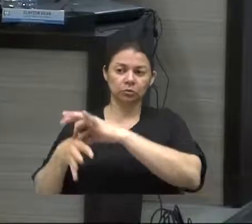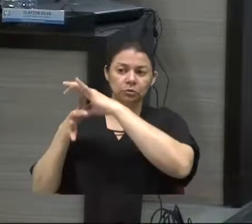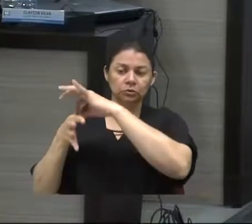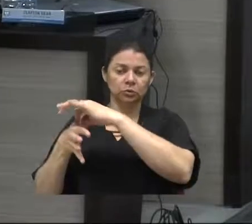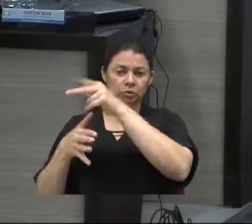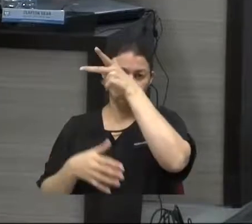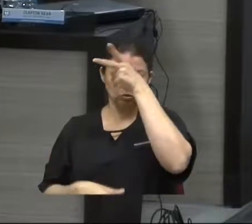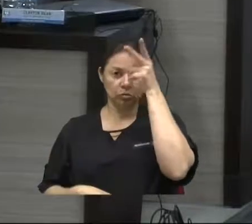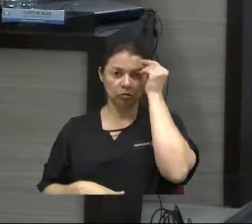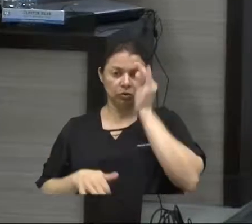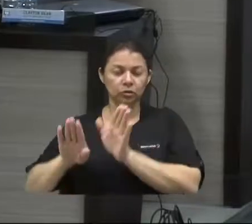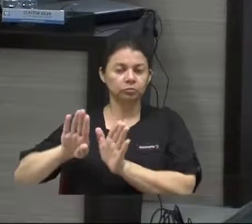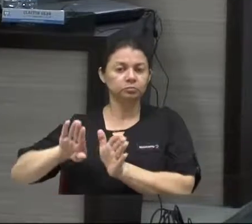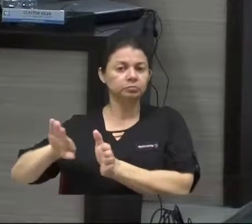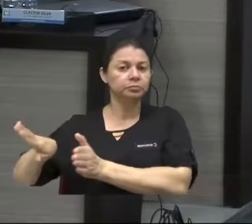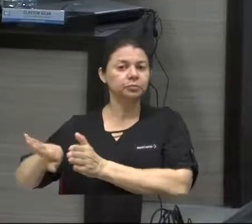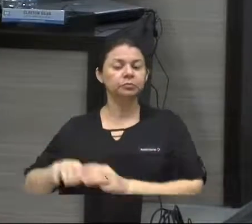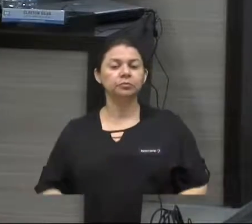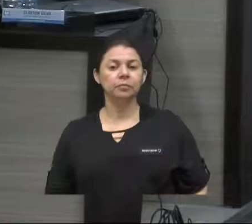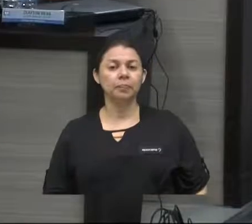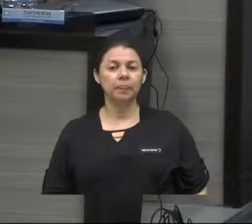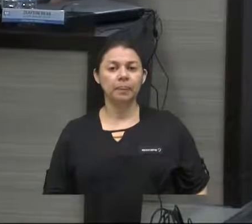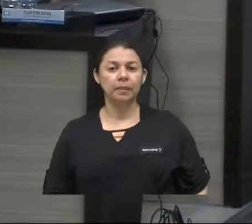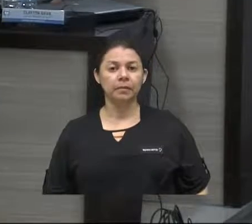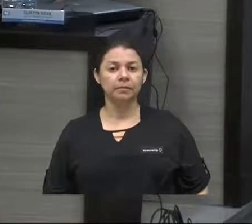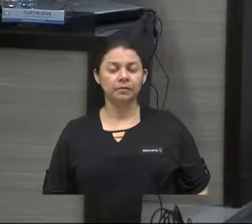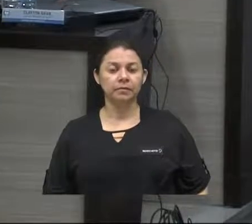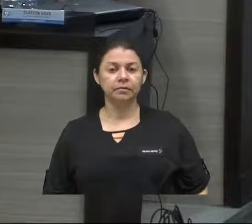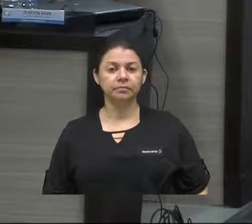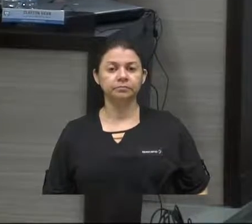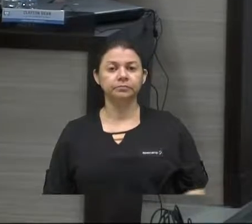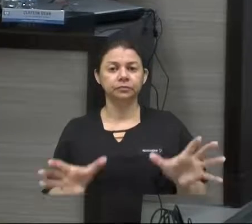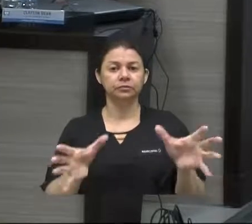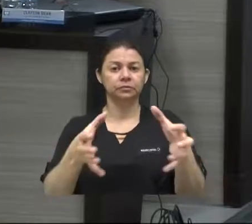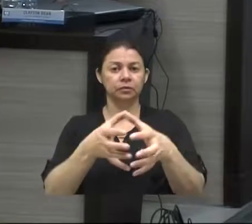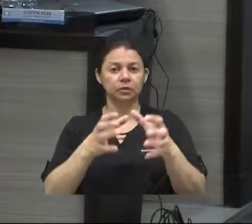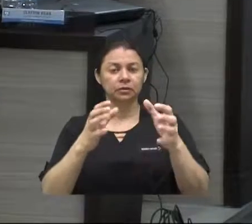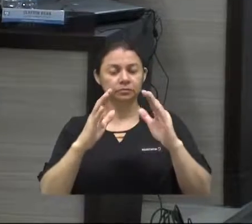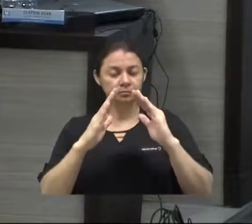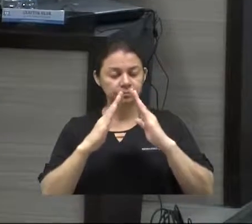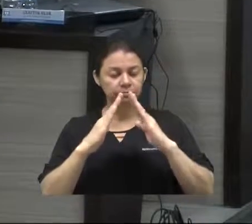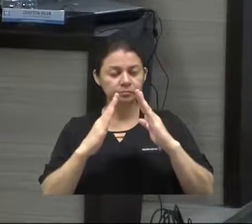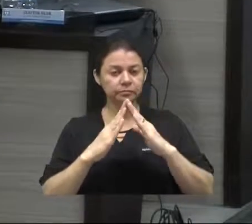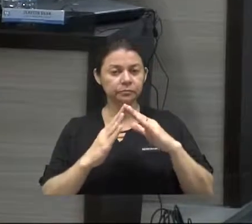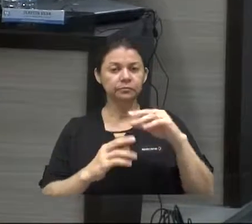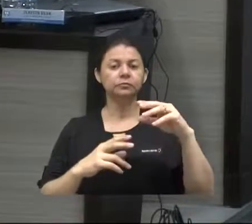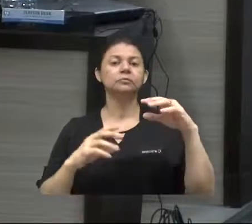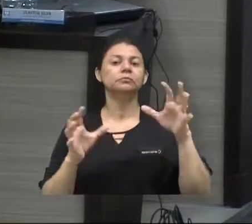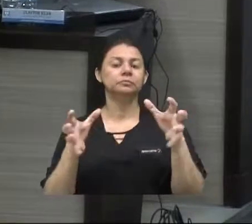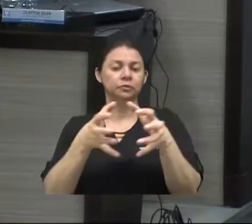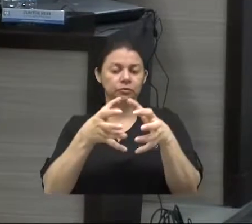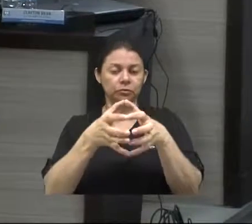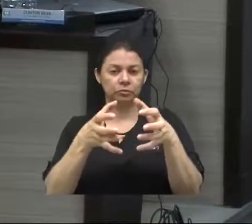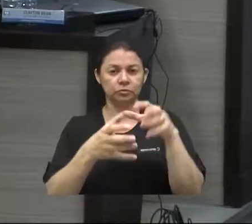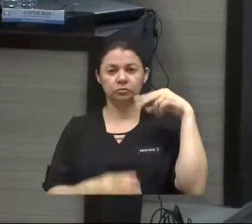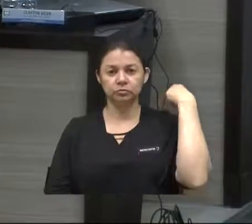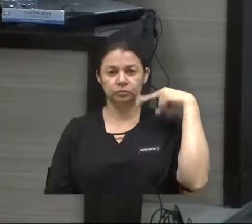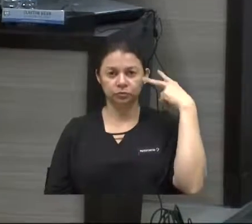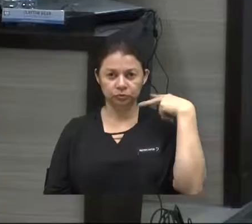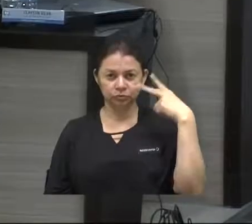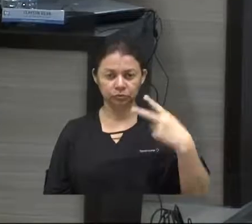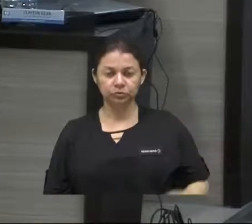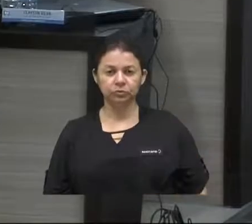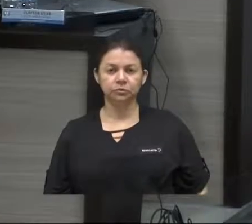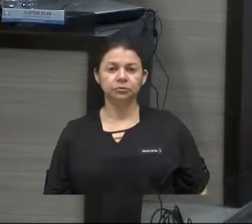a prioridade é esta Casa de Leis, é os vereadores que compõem este conspícuo plenário. E, da